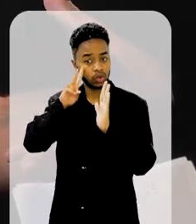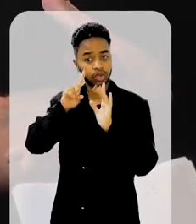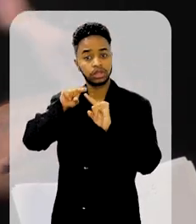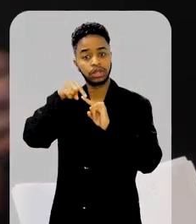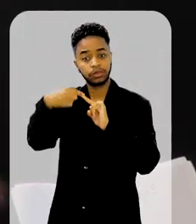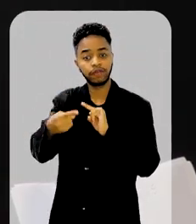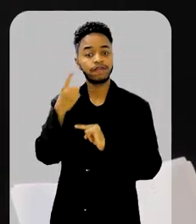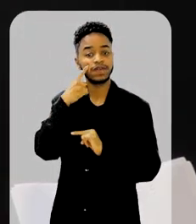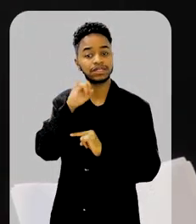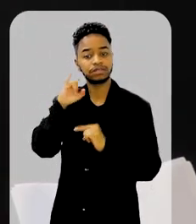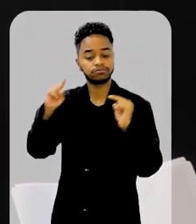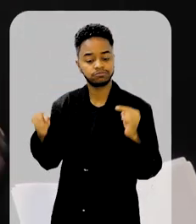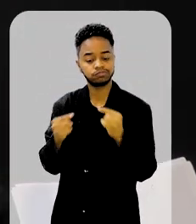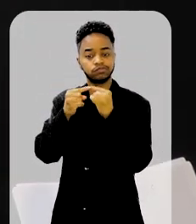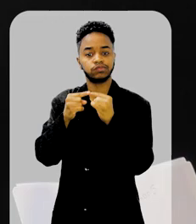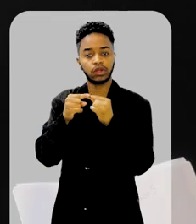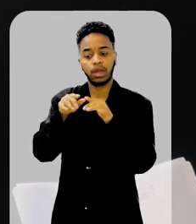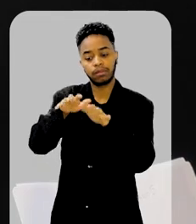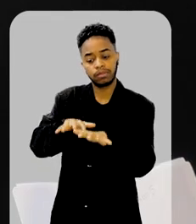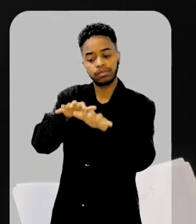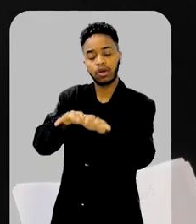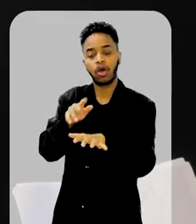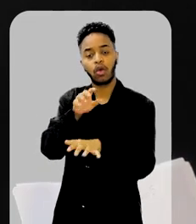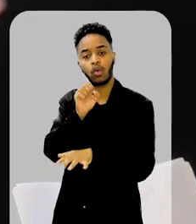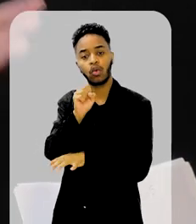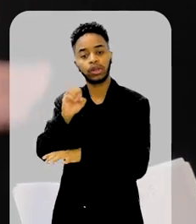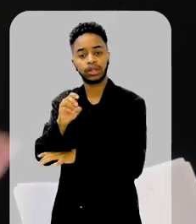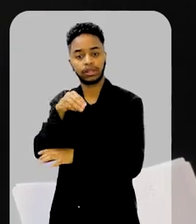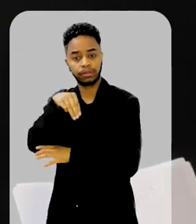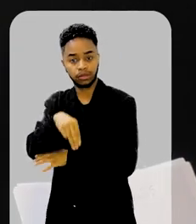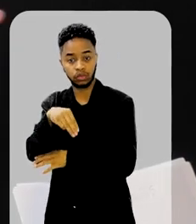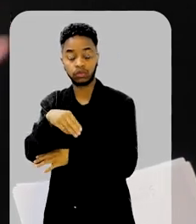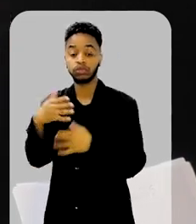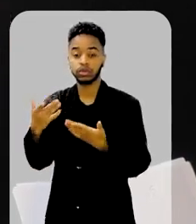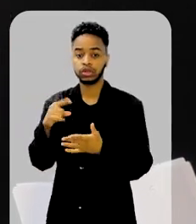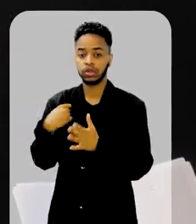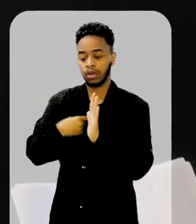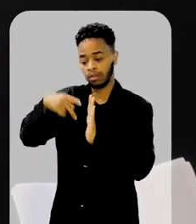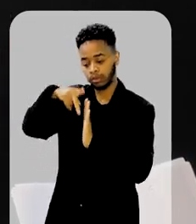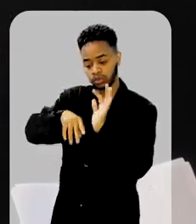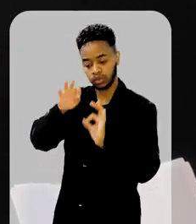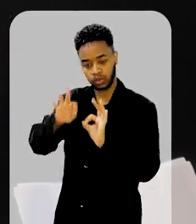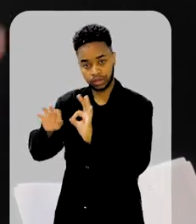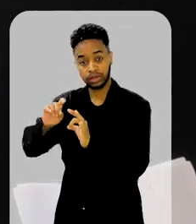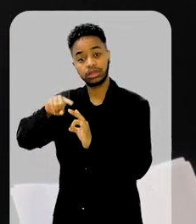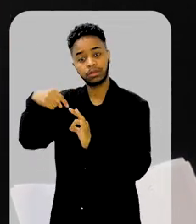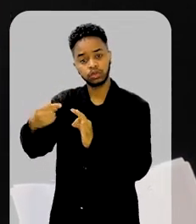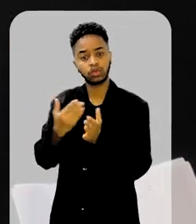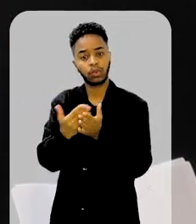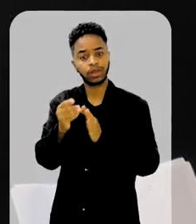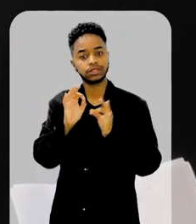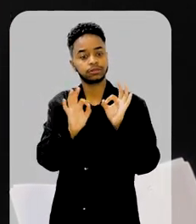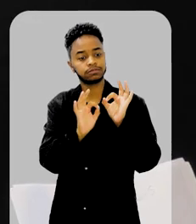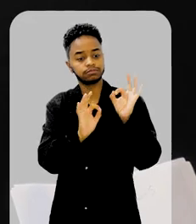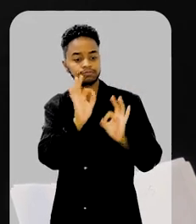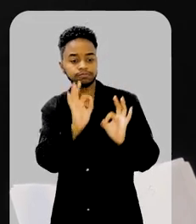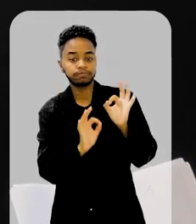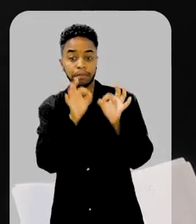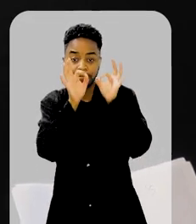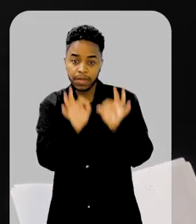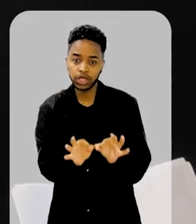80 minutos tá desenhado tá projetado e vamos começar a tirar do Papel Então vamos para aqueles processos de fantasi de